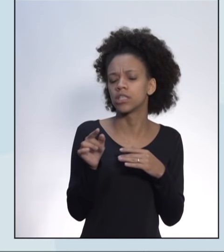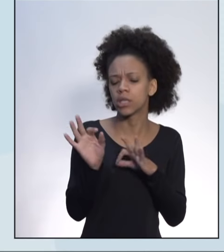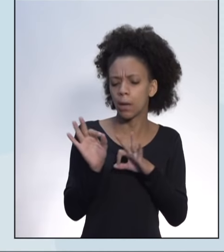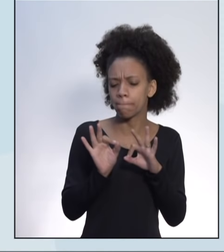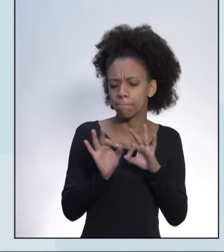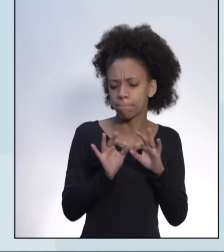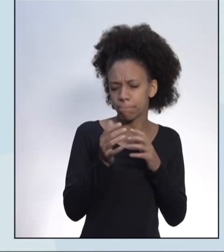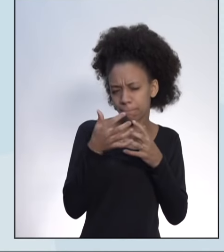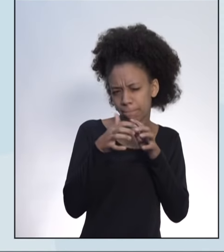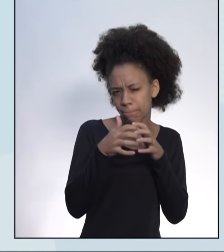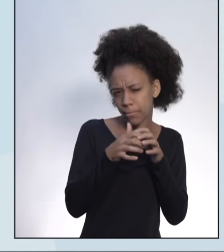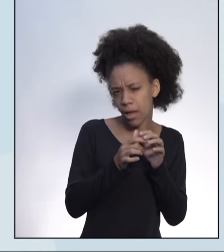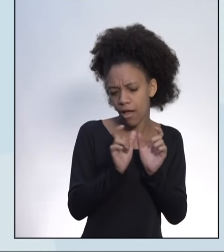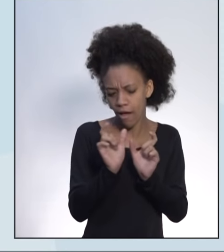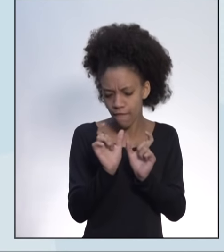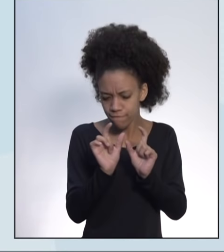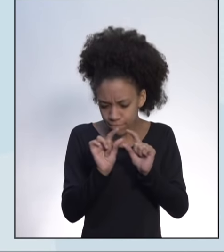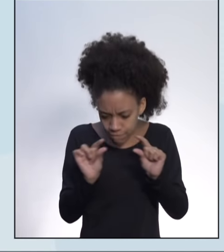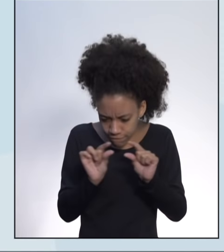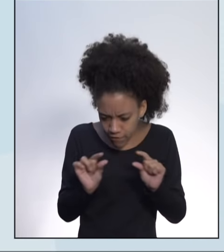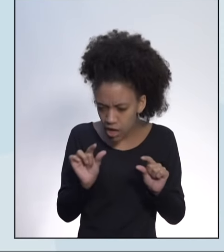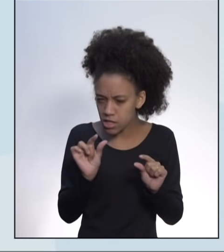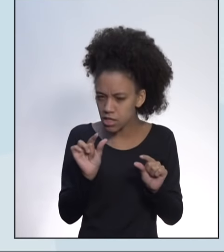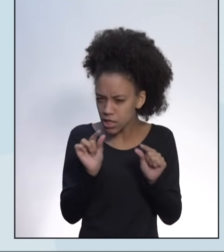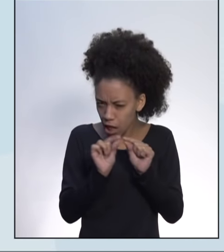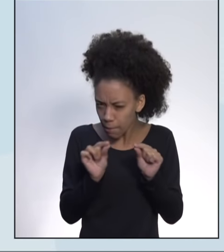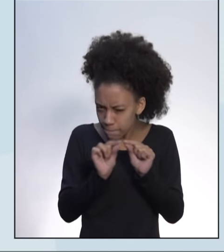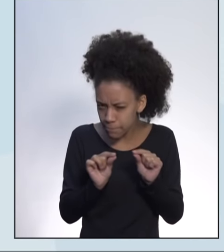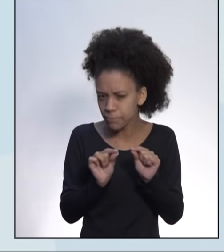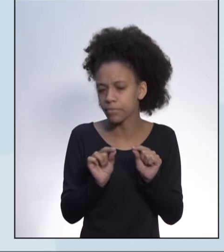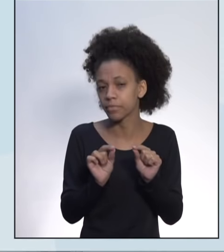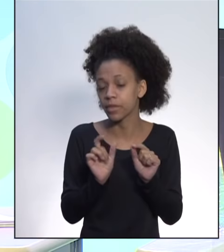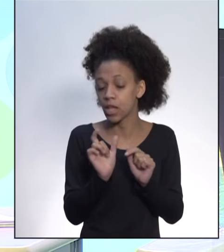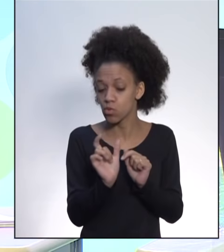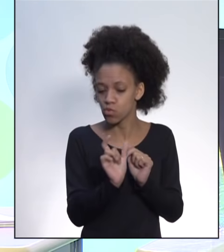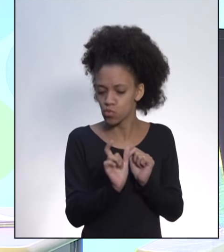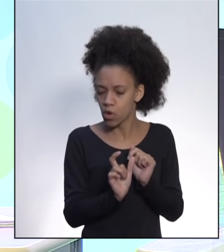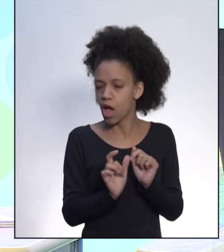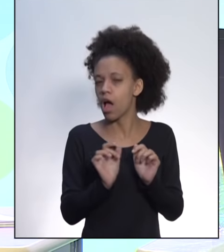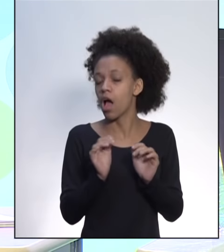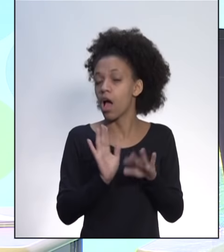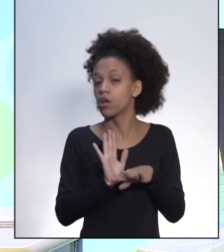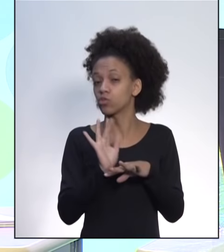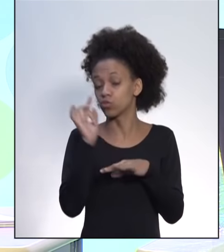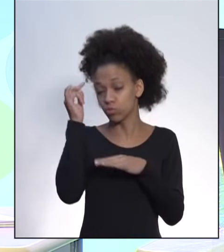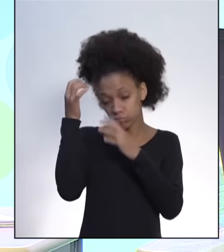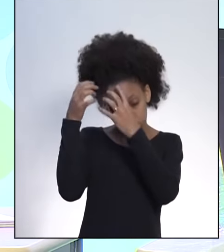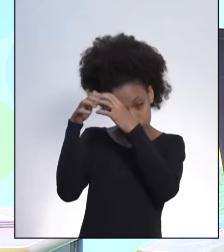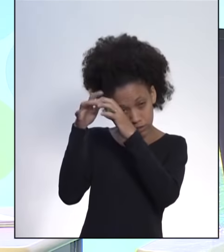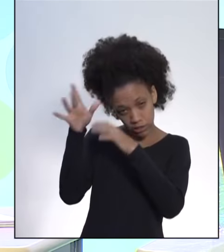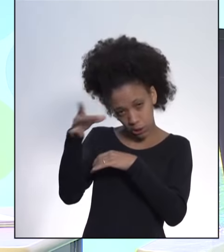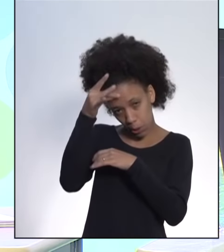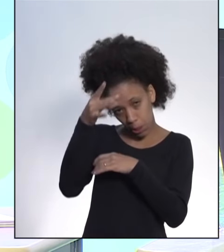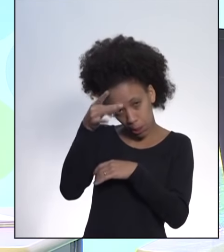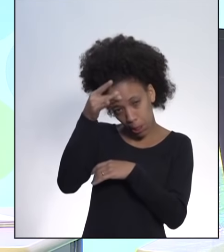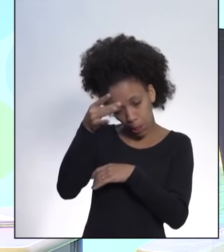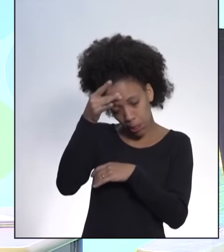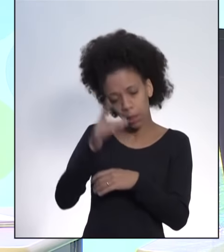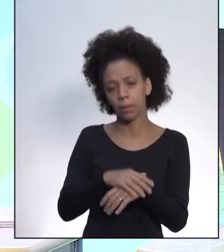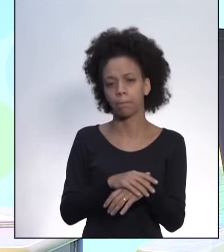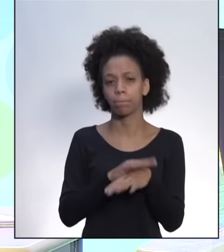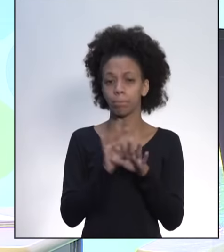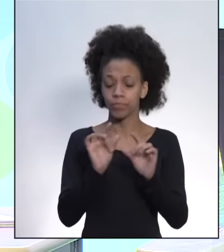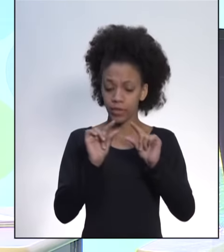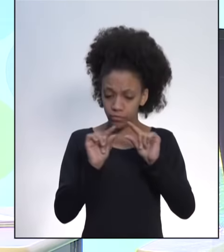formulem pequenas frases quando a gente escreve pequenas frases ajuda no processo de memorização